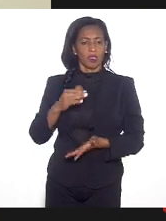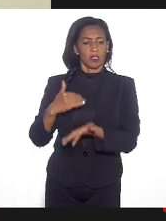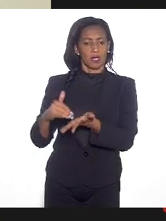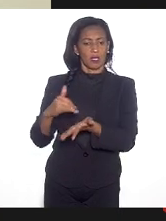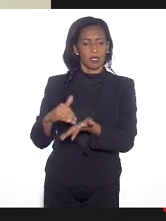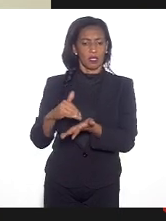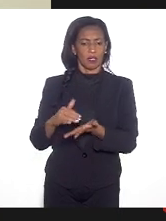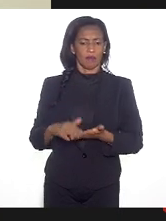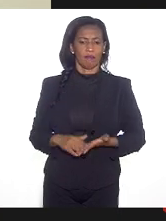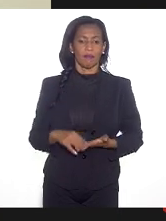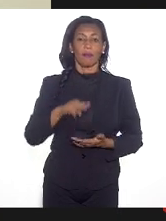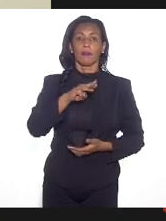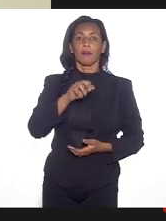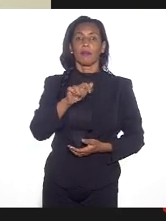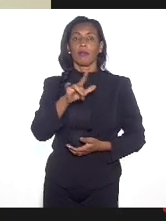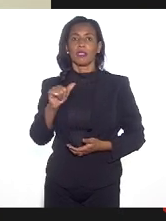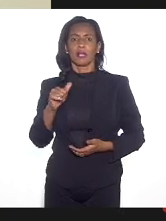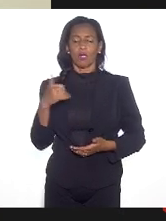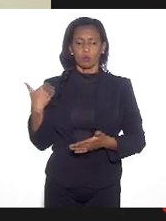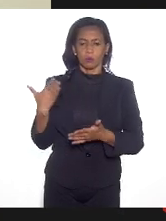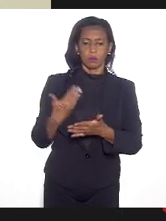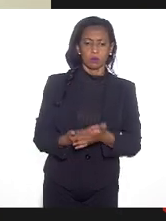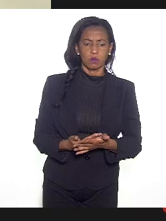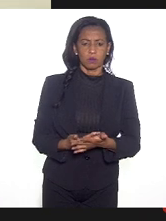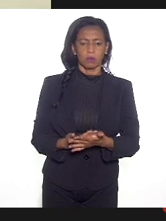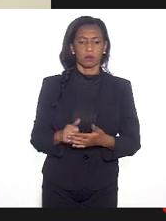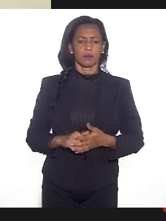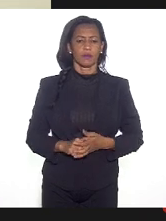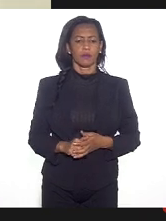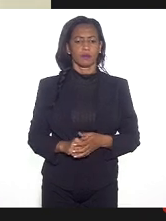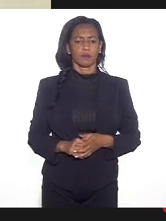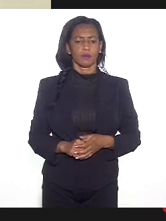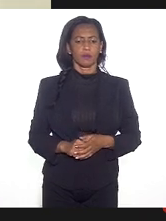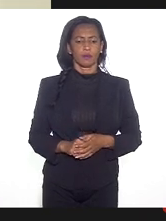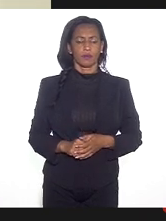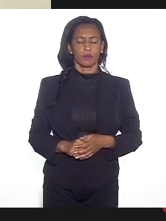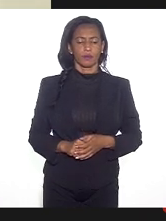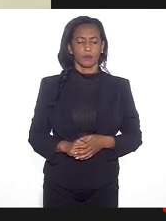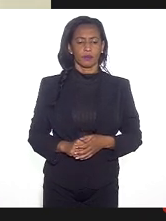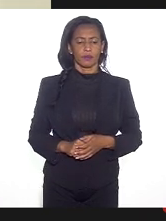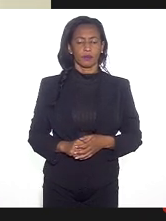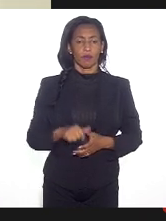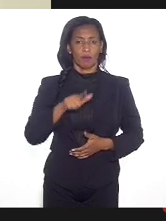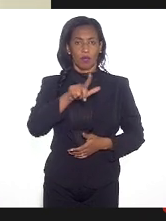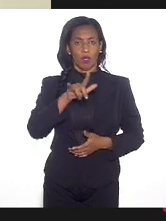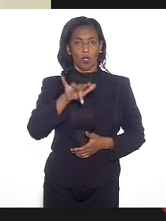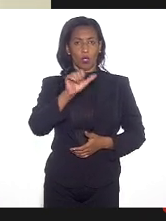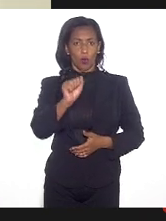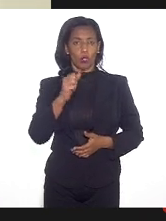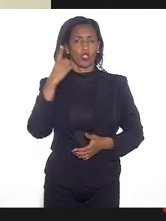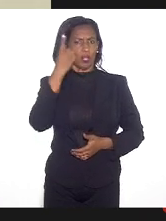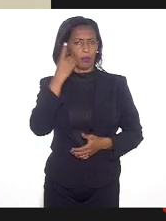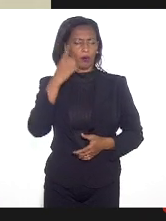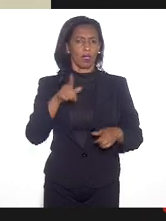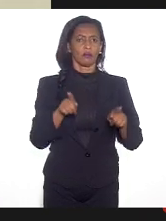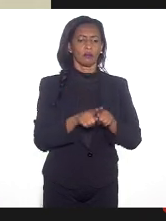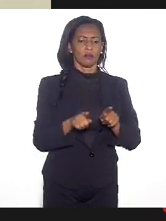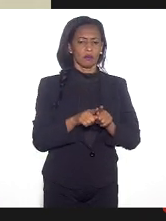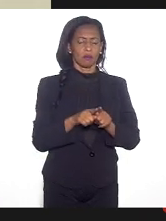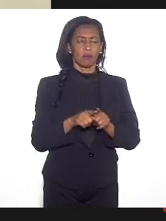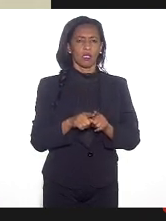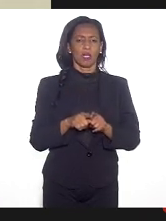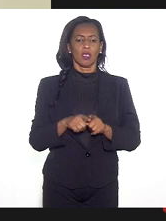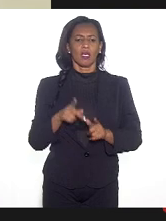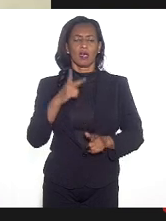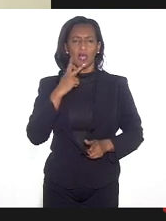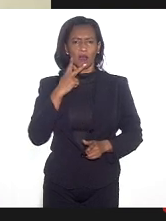colocou, Marcelo, de imediato, como muito bem colocou já o nosso Luiz Martins, nosso deputado também, ele assegurou chamar